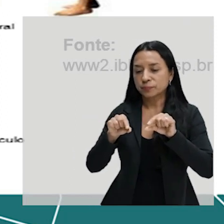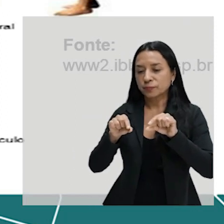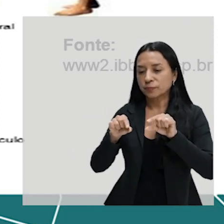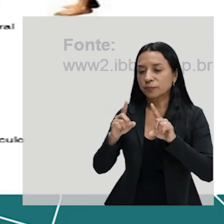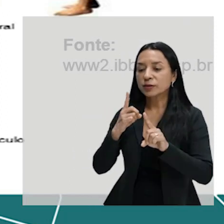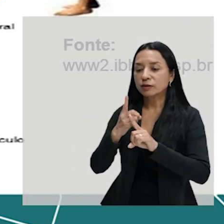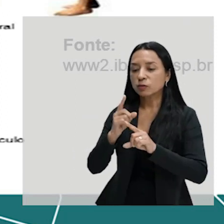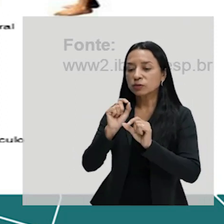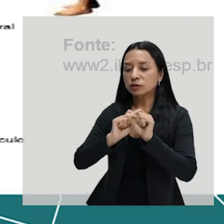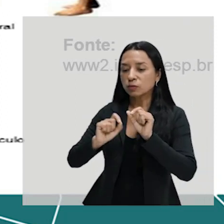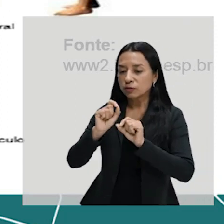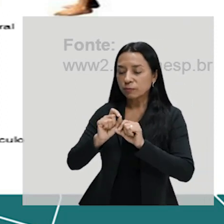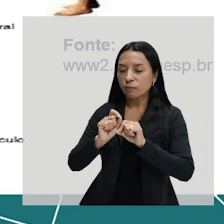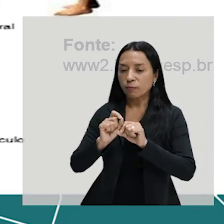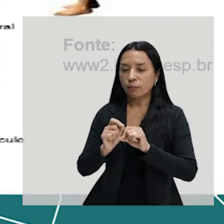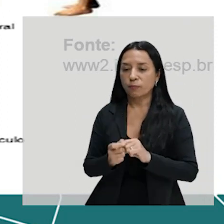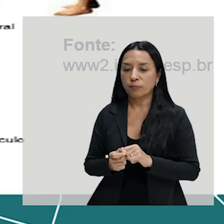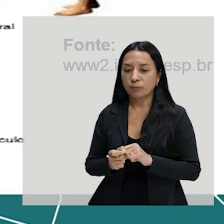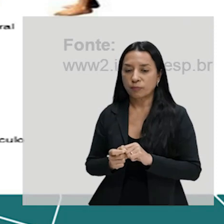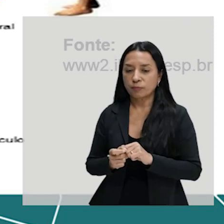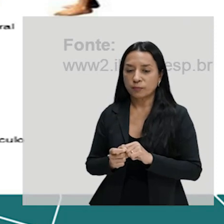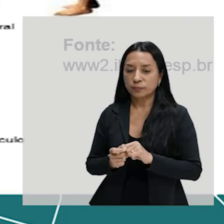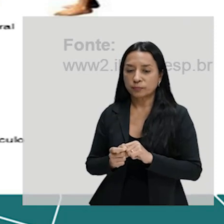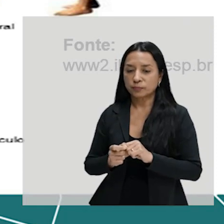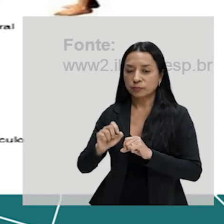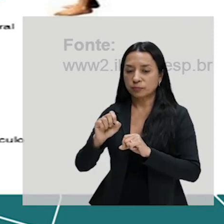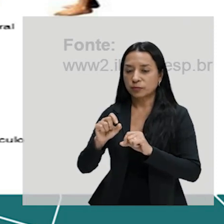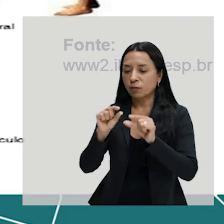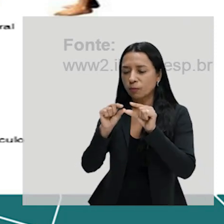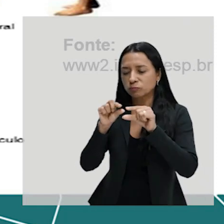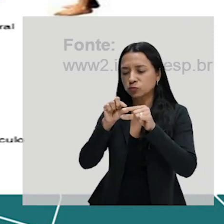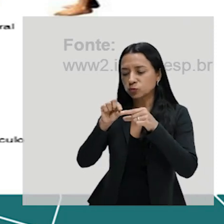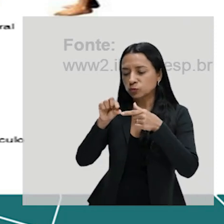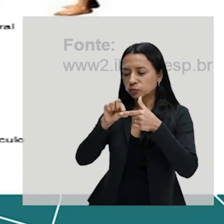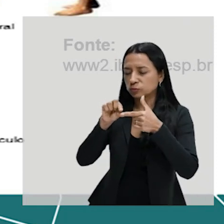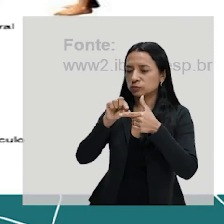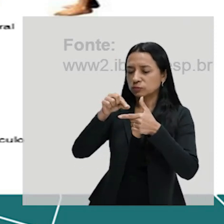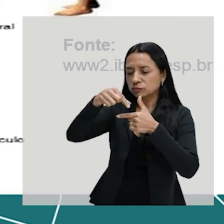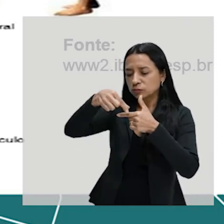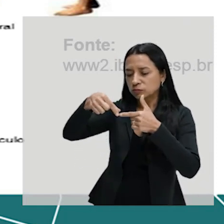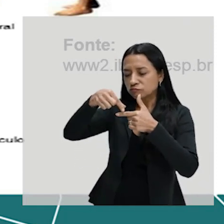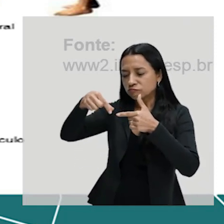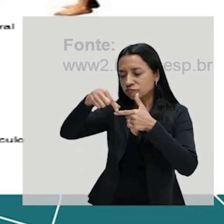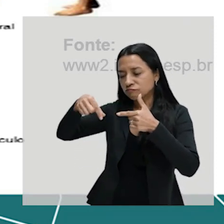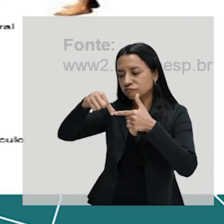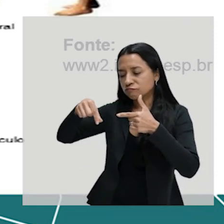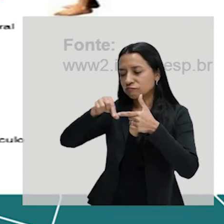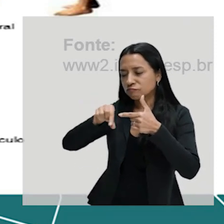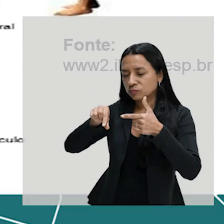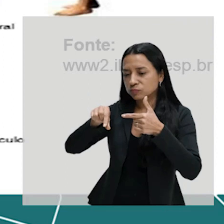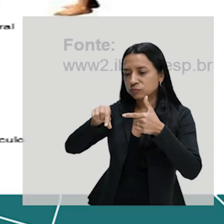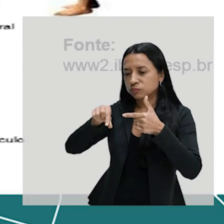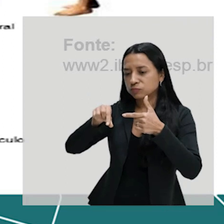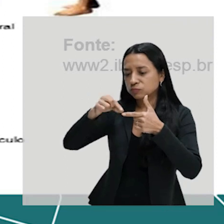encontrar os túbulos seminíferos são pequenos tubos tá um monte de tubo que tá